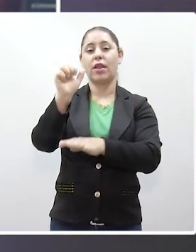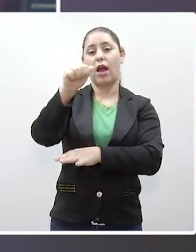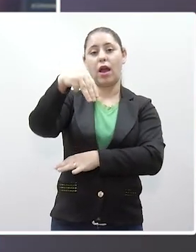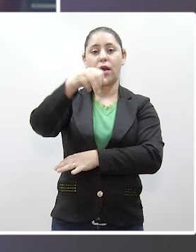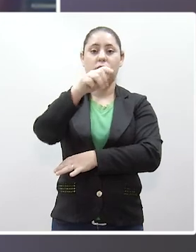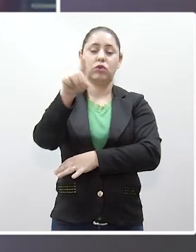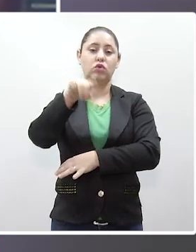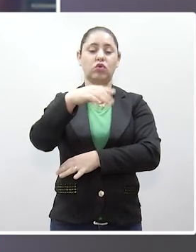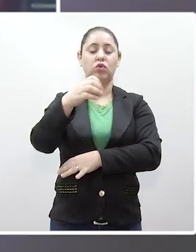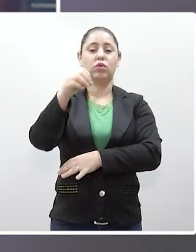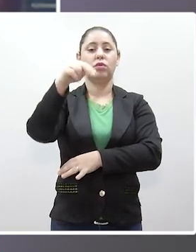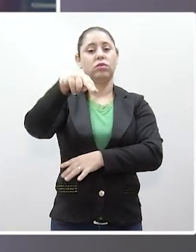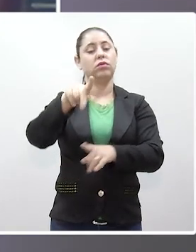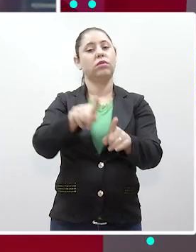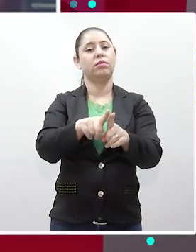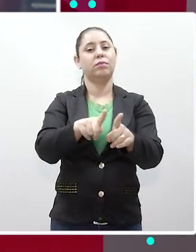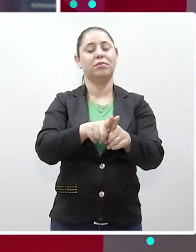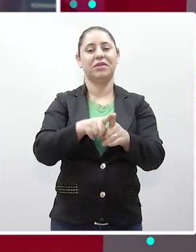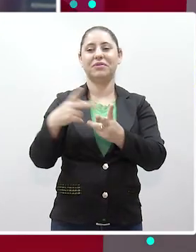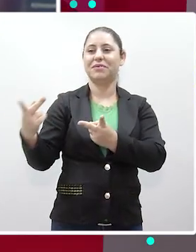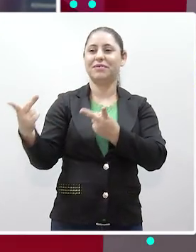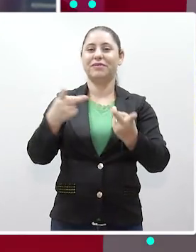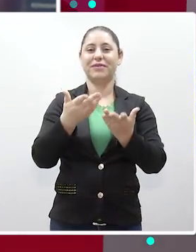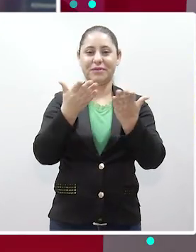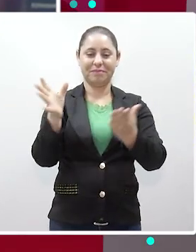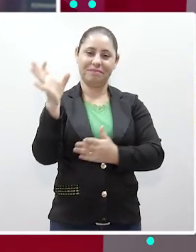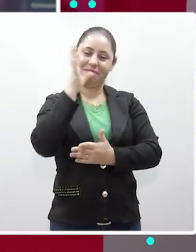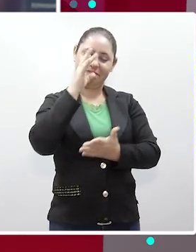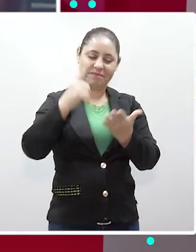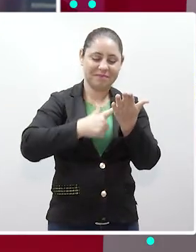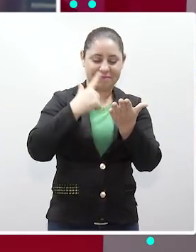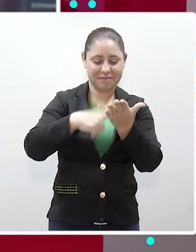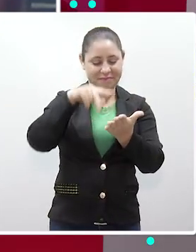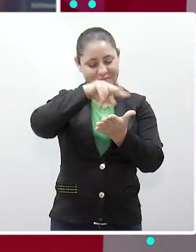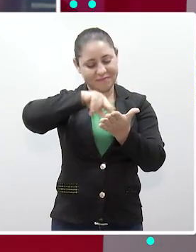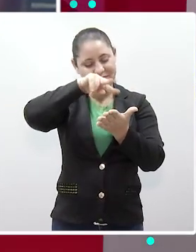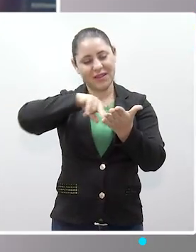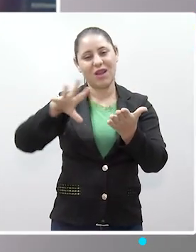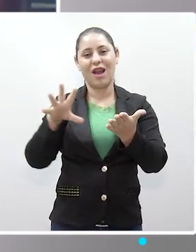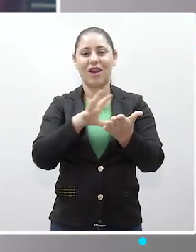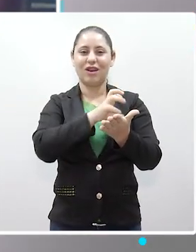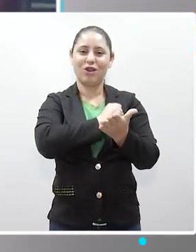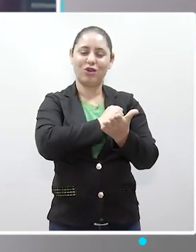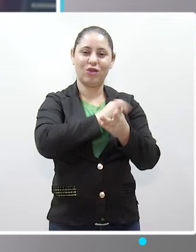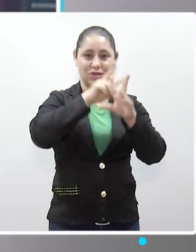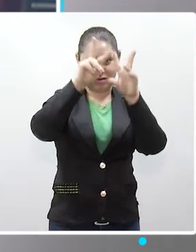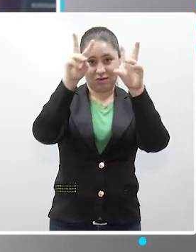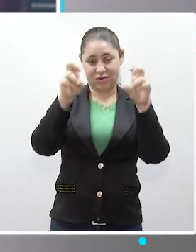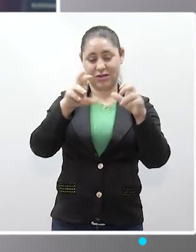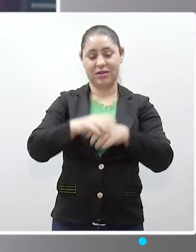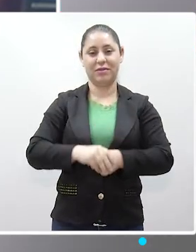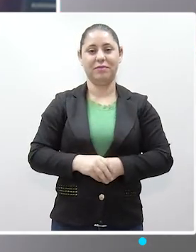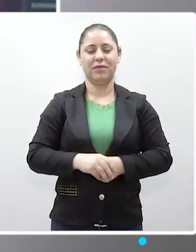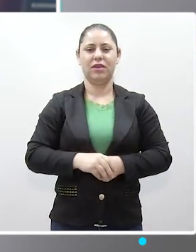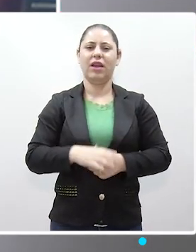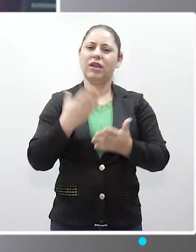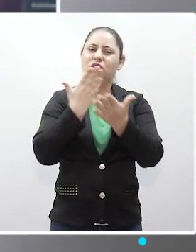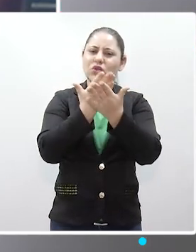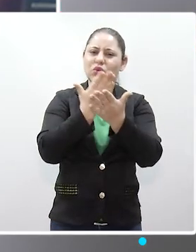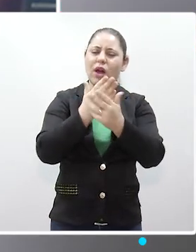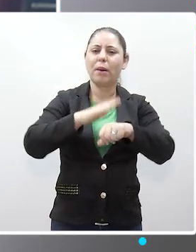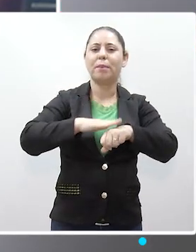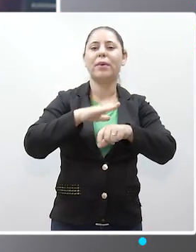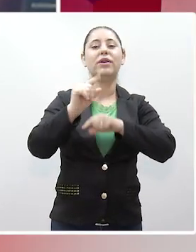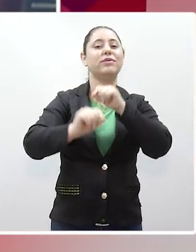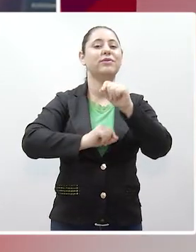na Amazon, em diversos marketplaces. Fica aí o convite para o leitor que gostar desse tema, né? E